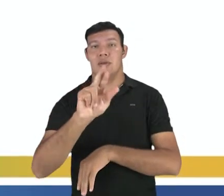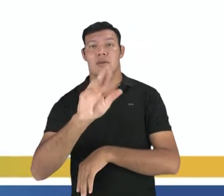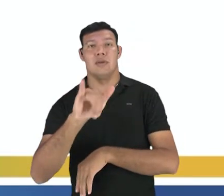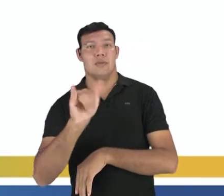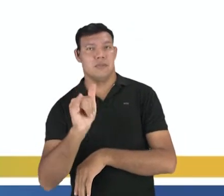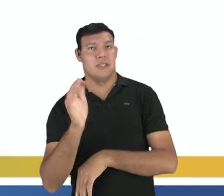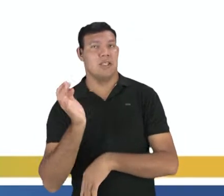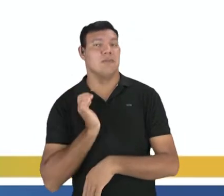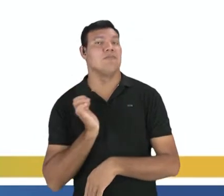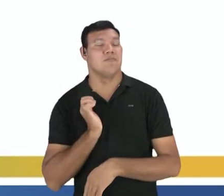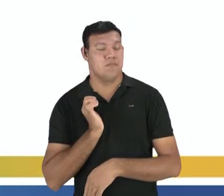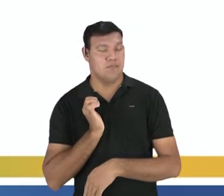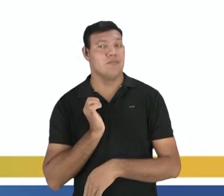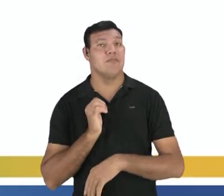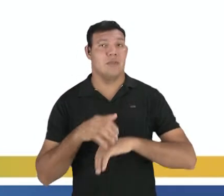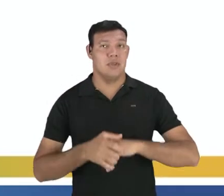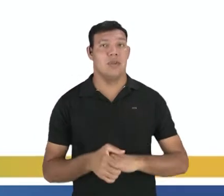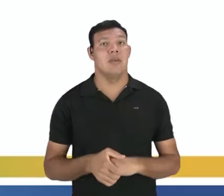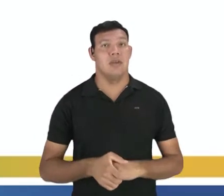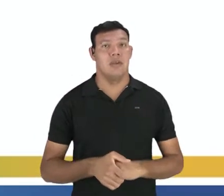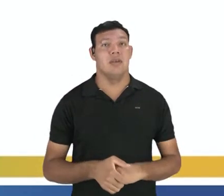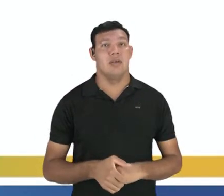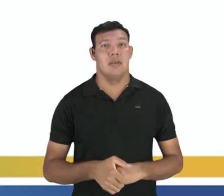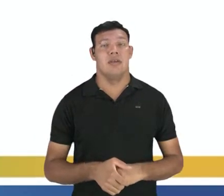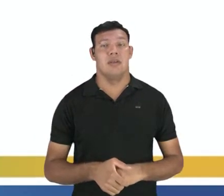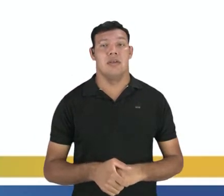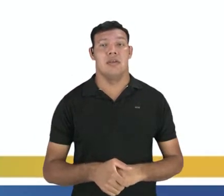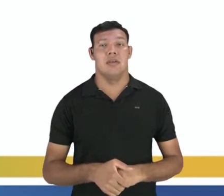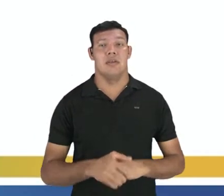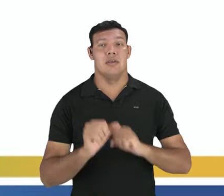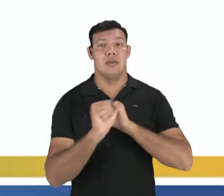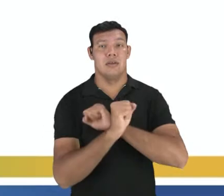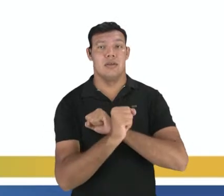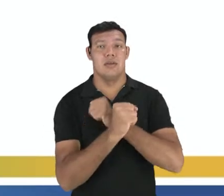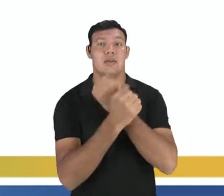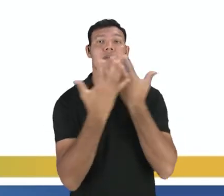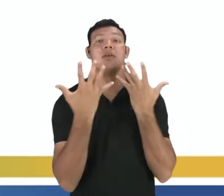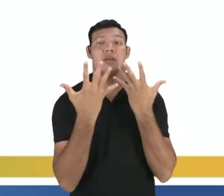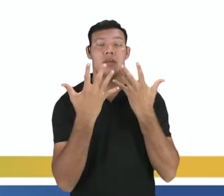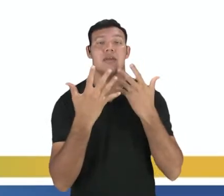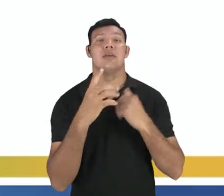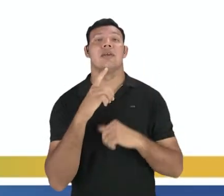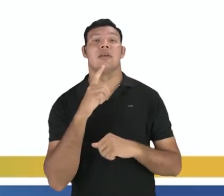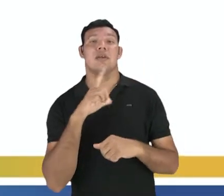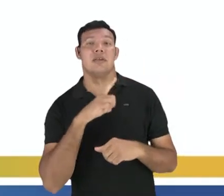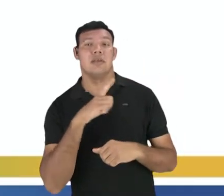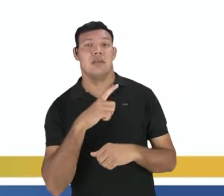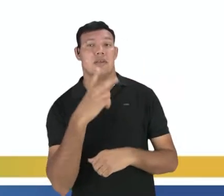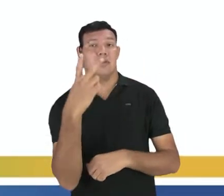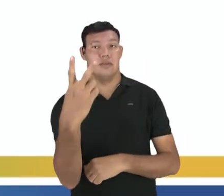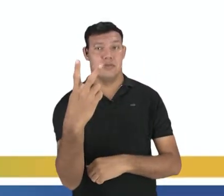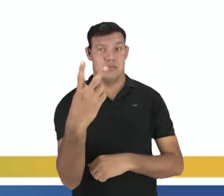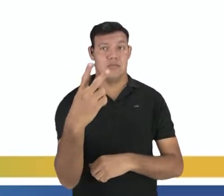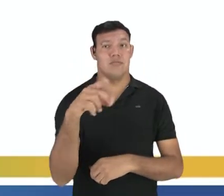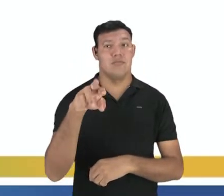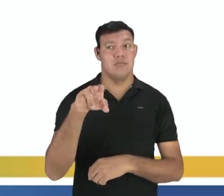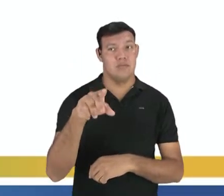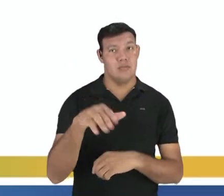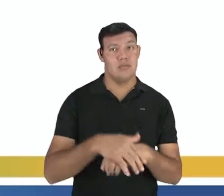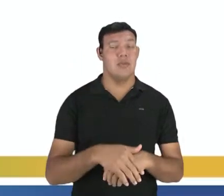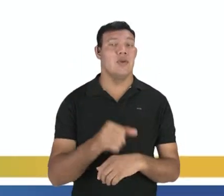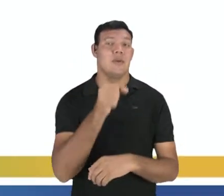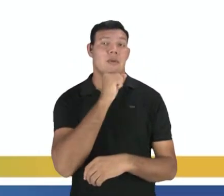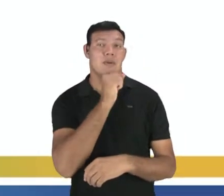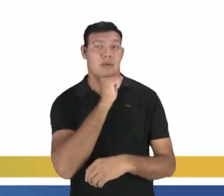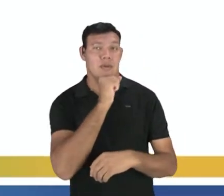local. Shakespeare teve duas irmãs mais velhas, Joan e Judith, e três irmãos mais